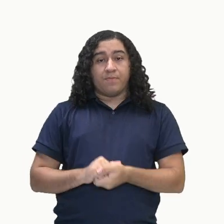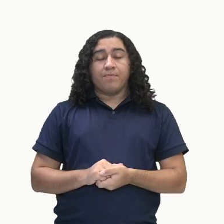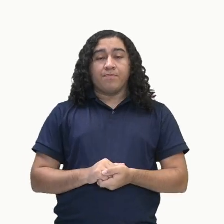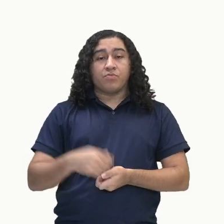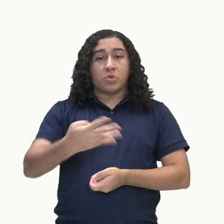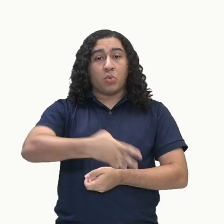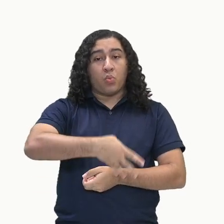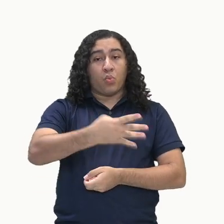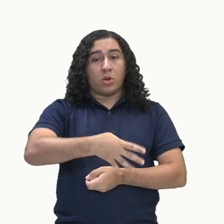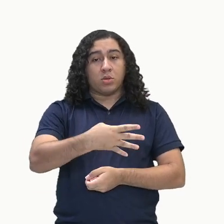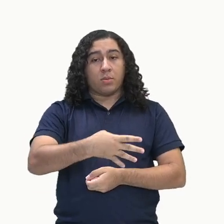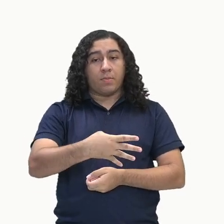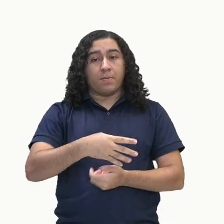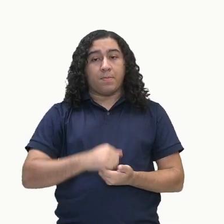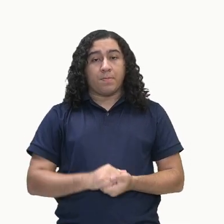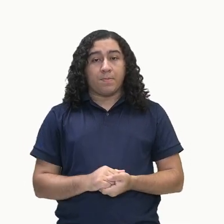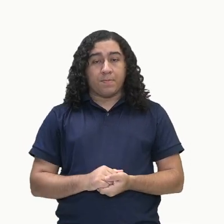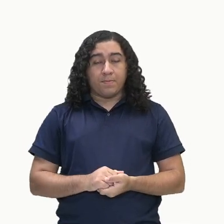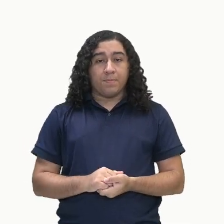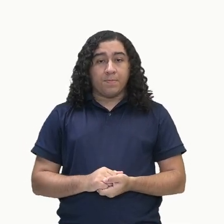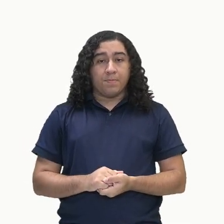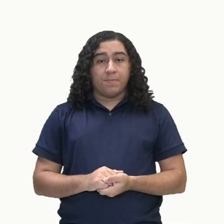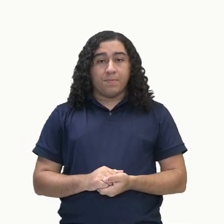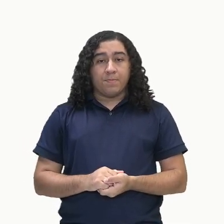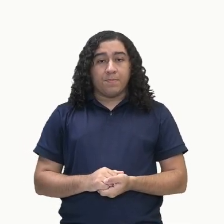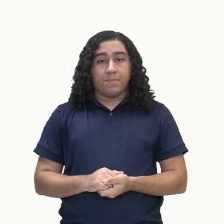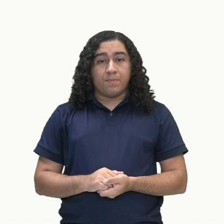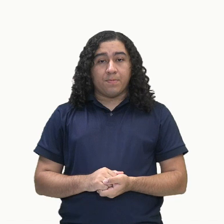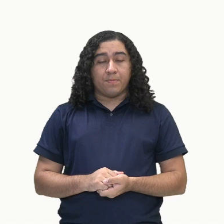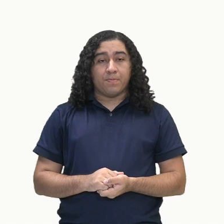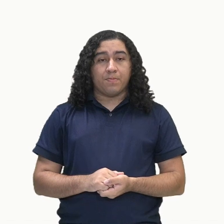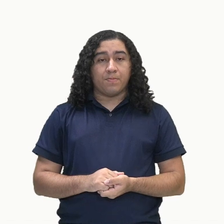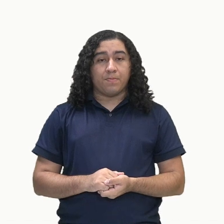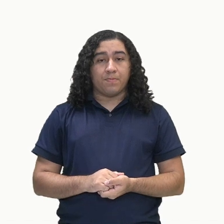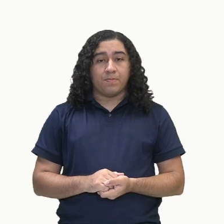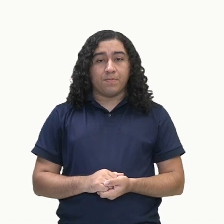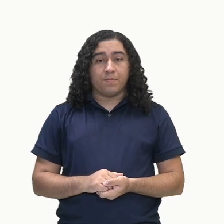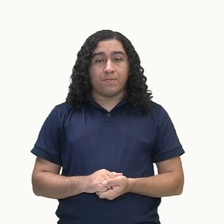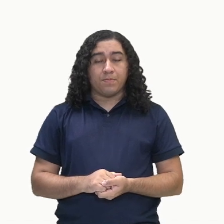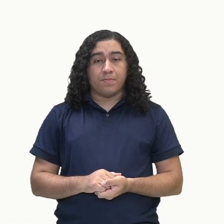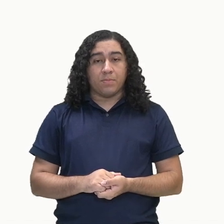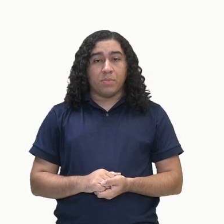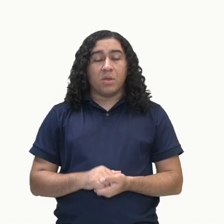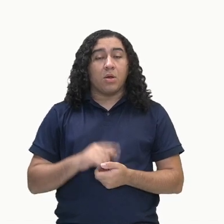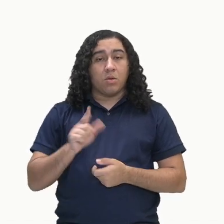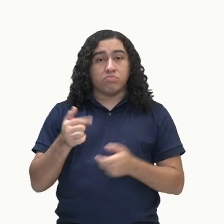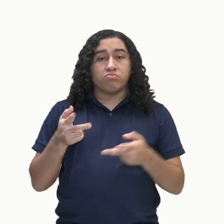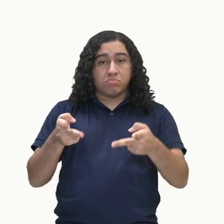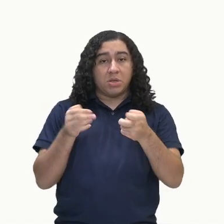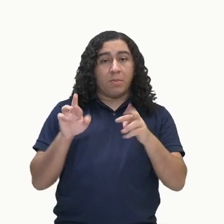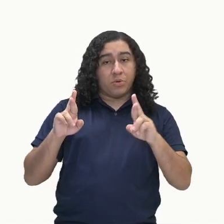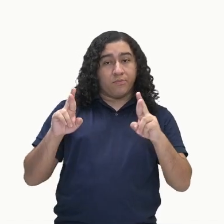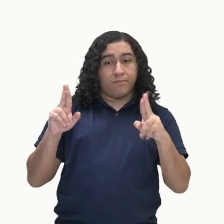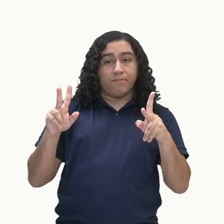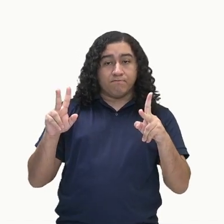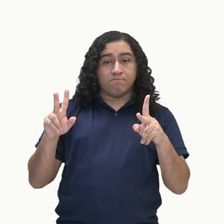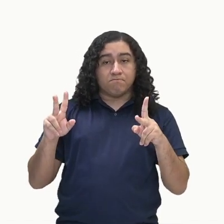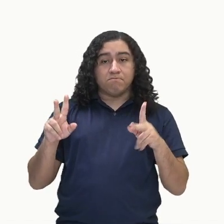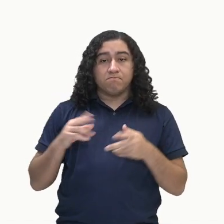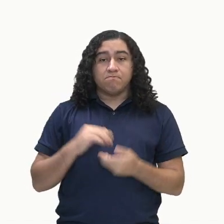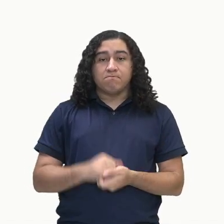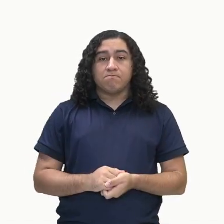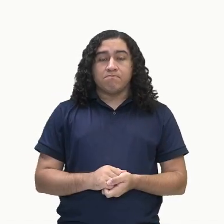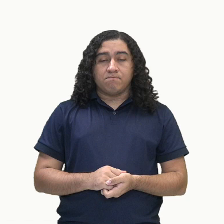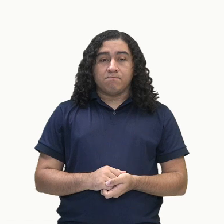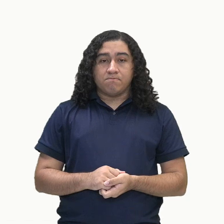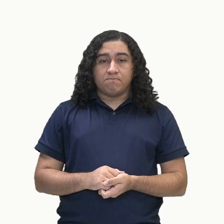quarta figura, um outro triângulo, que eu também não digo que este lado é igual a este, ok? Então, também